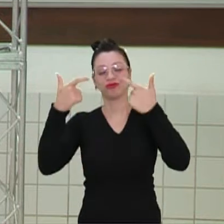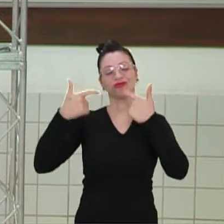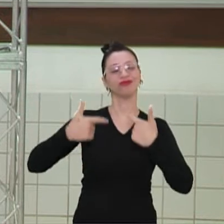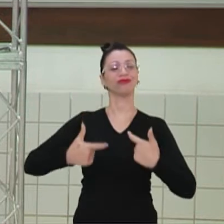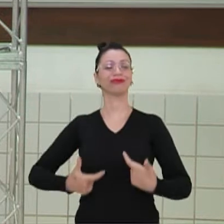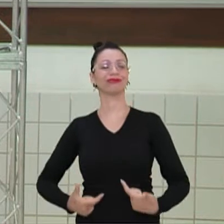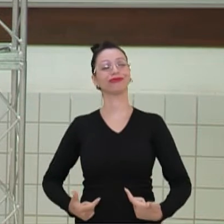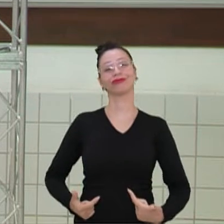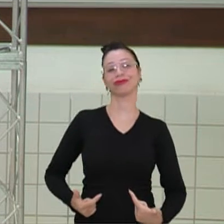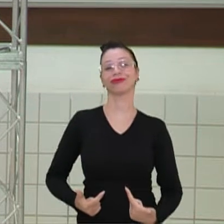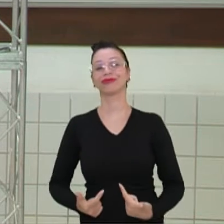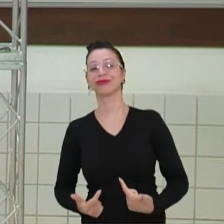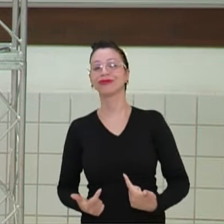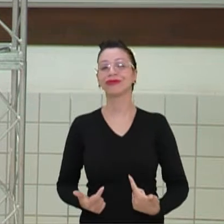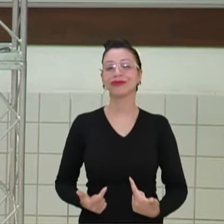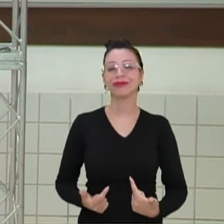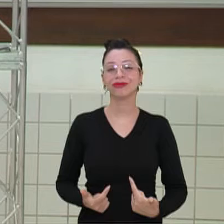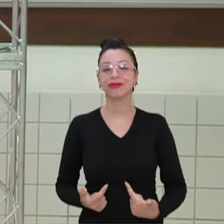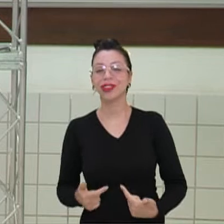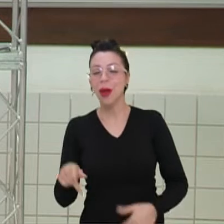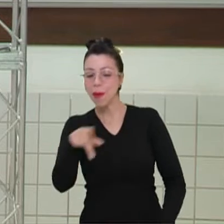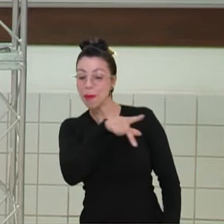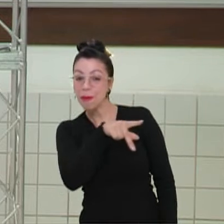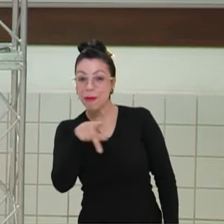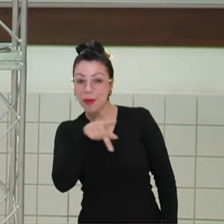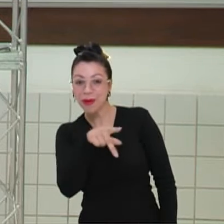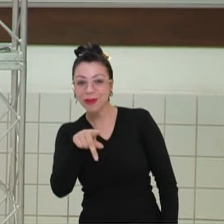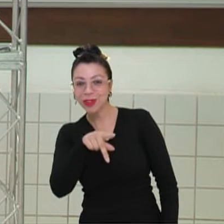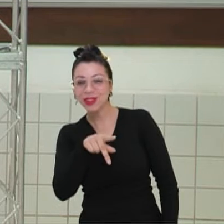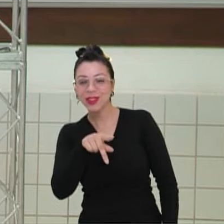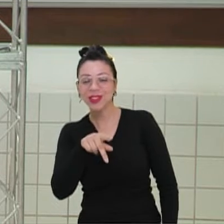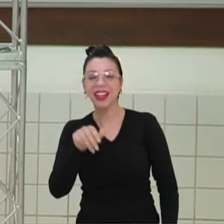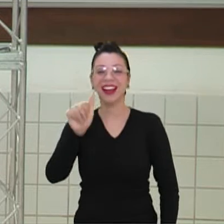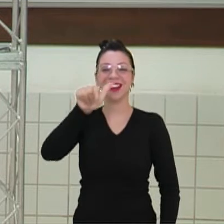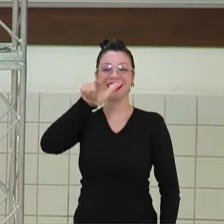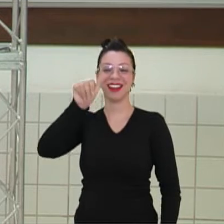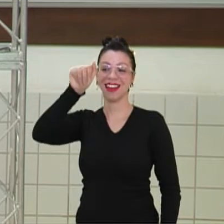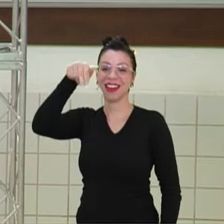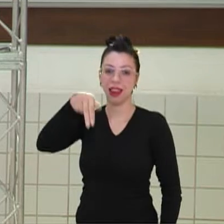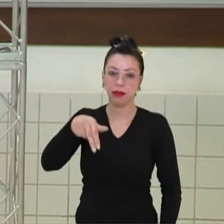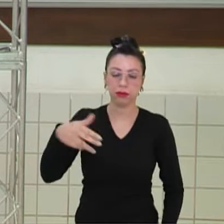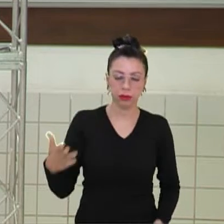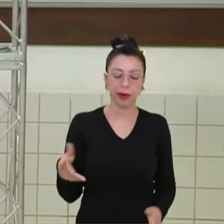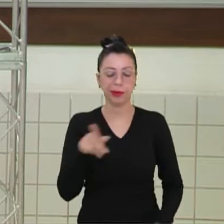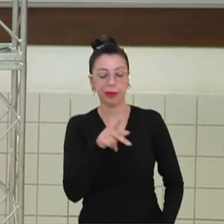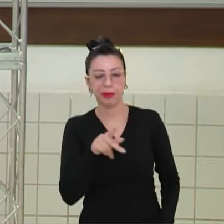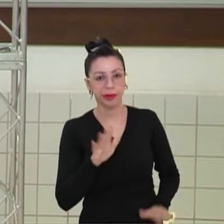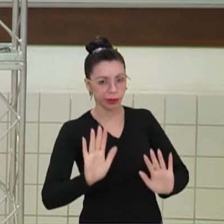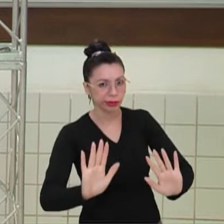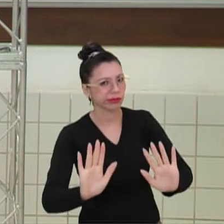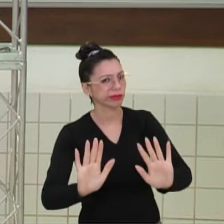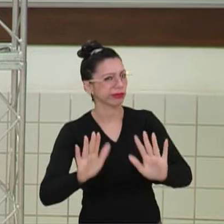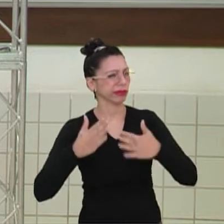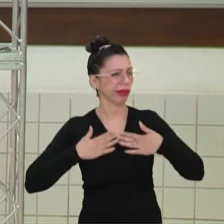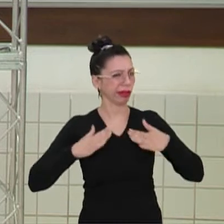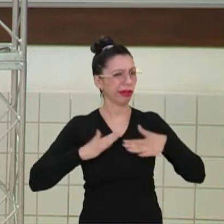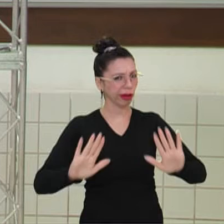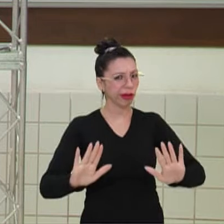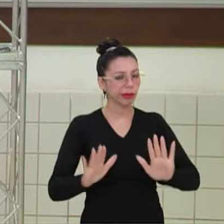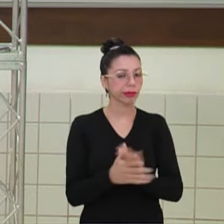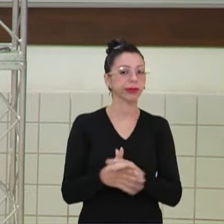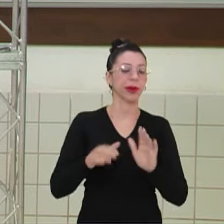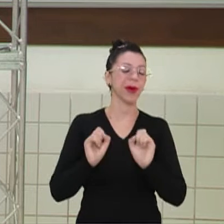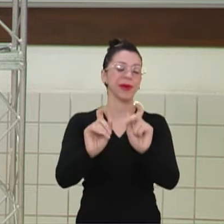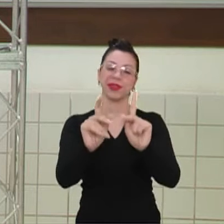eu! Mr. Professor Alan! Professor, você viajou. Não, tá bom, tá certo. Viajei. Não, mas tá bom.